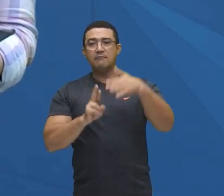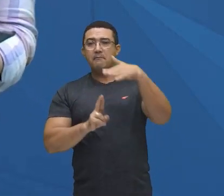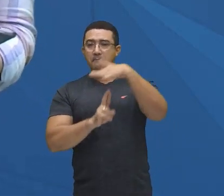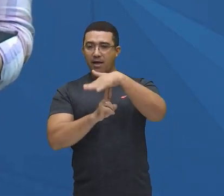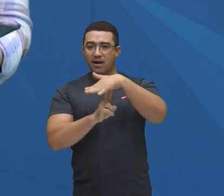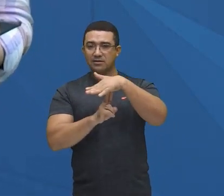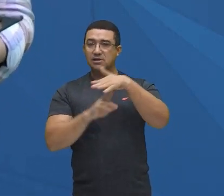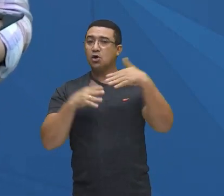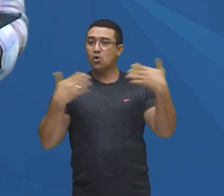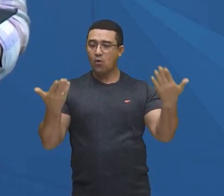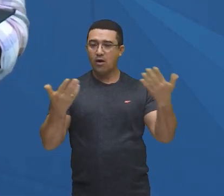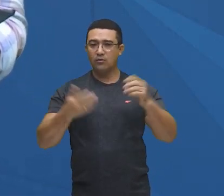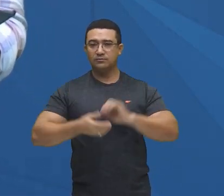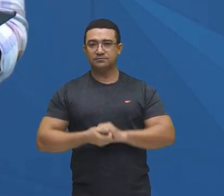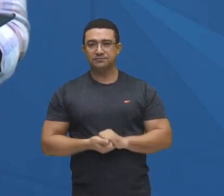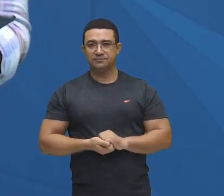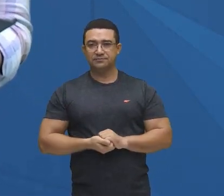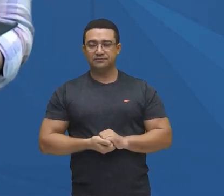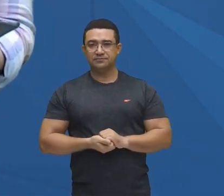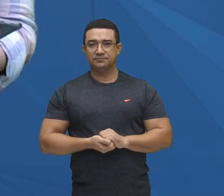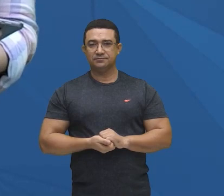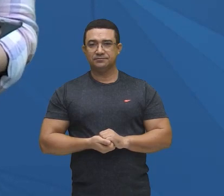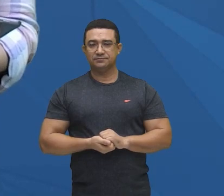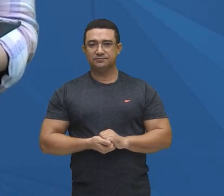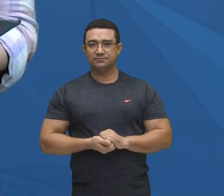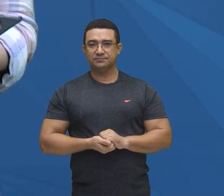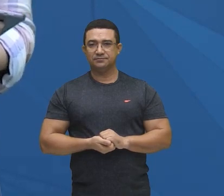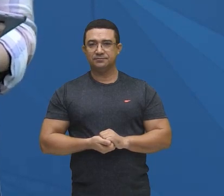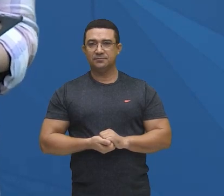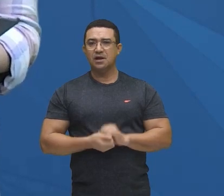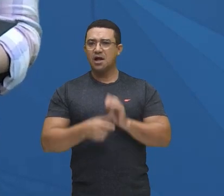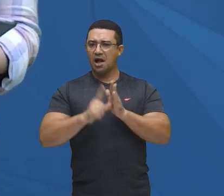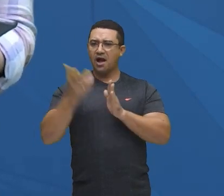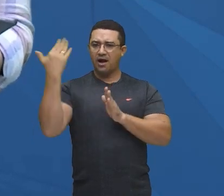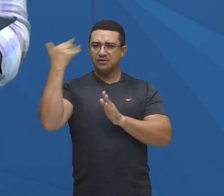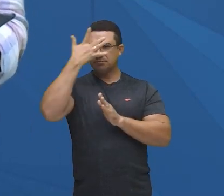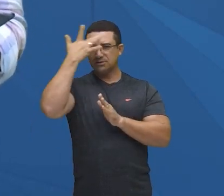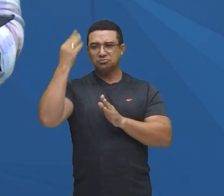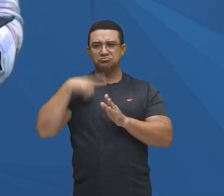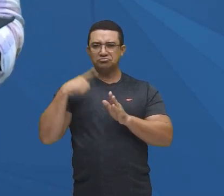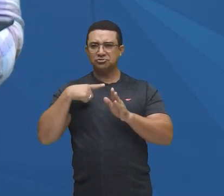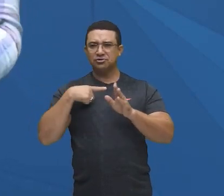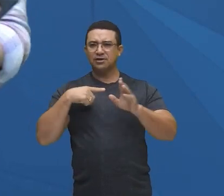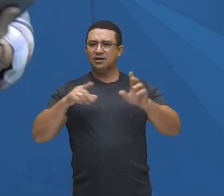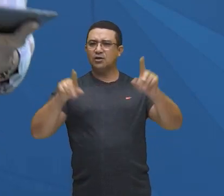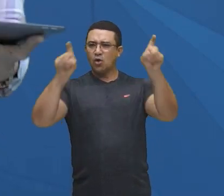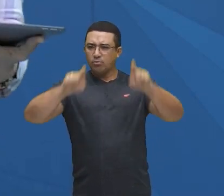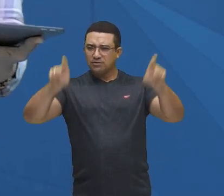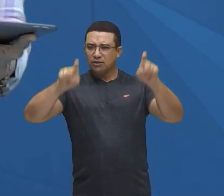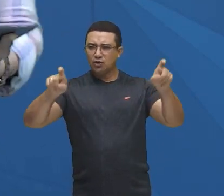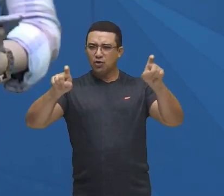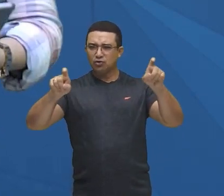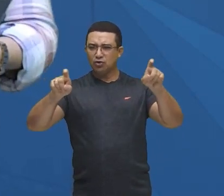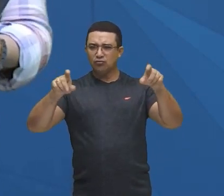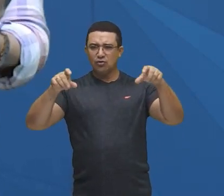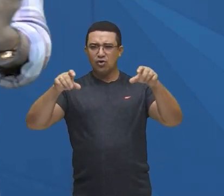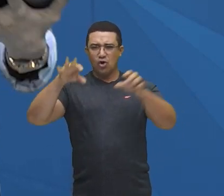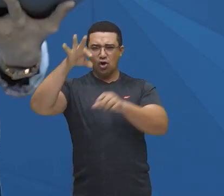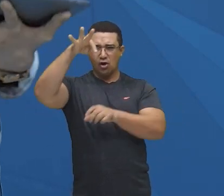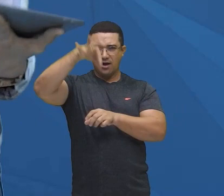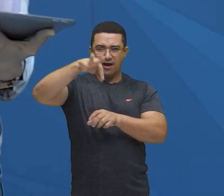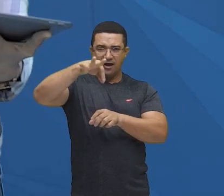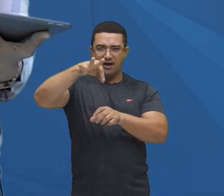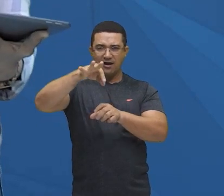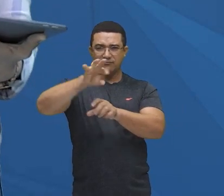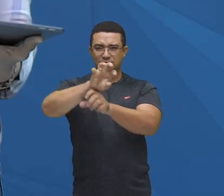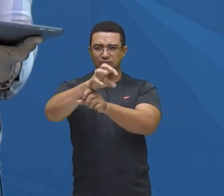computador, principalmente, e tem um acesso de vídeo, né? Então a gente consegue vigiar algum espaço, alguma coisa